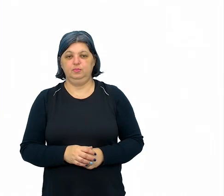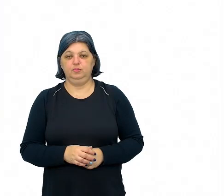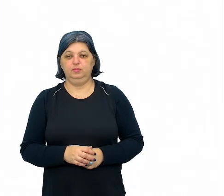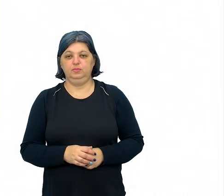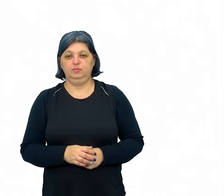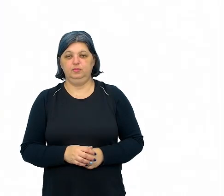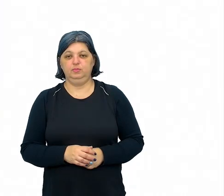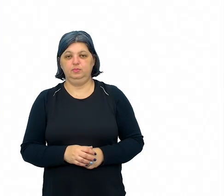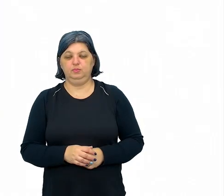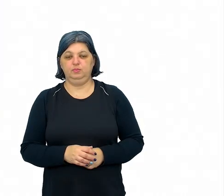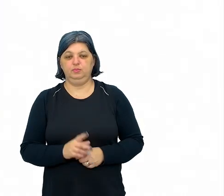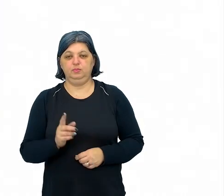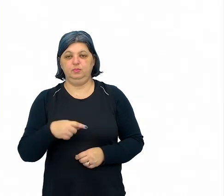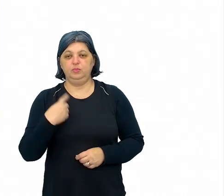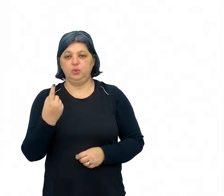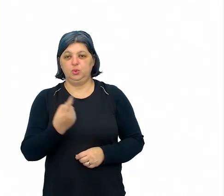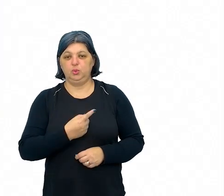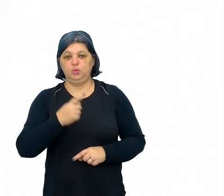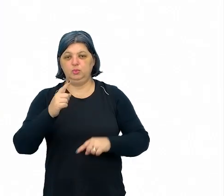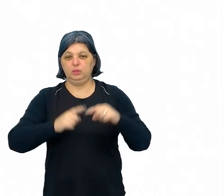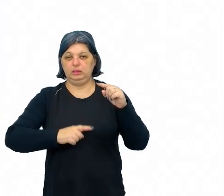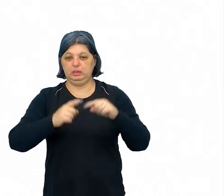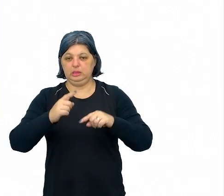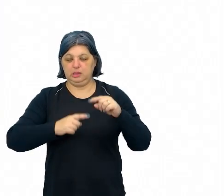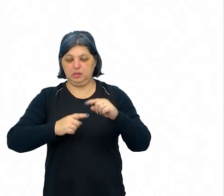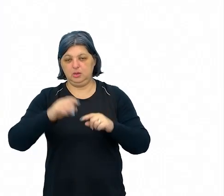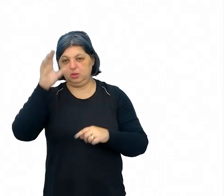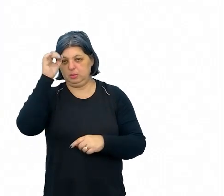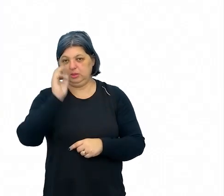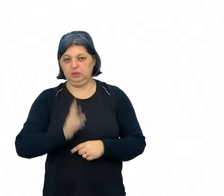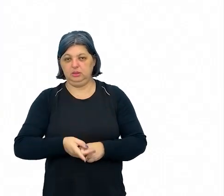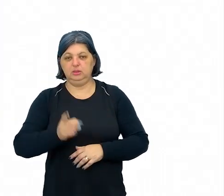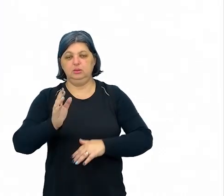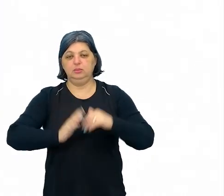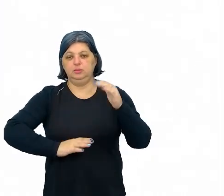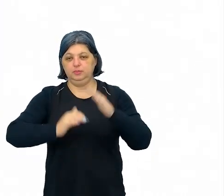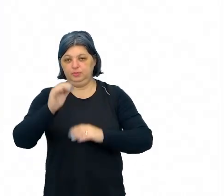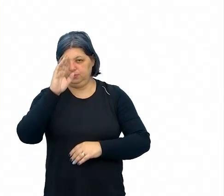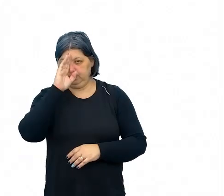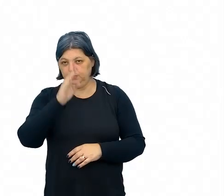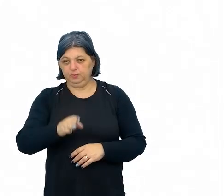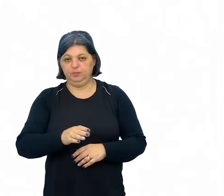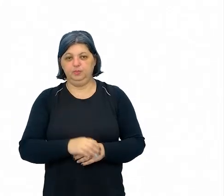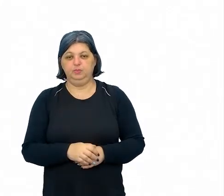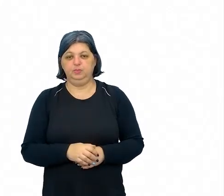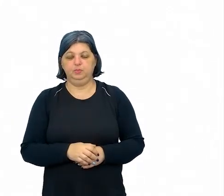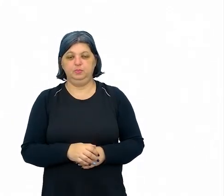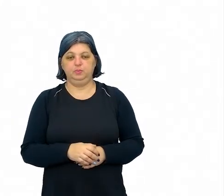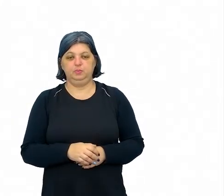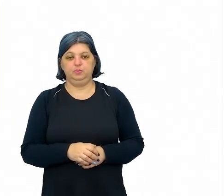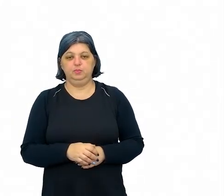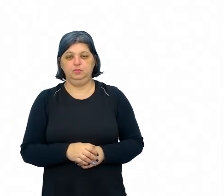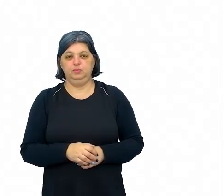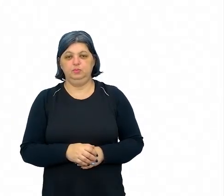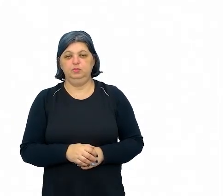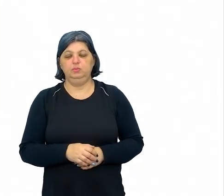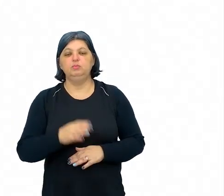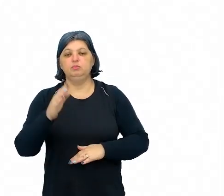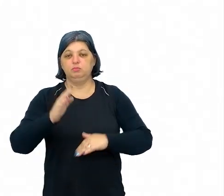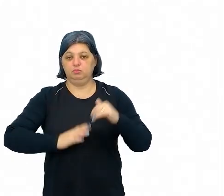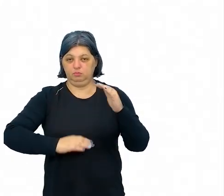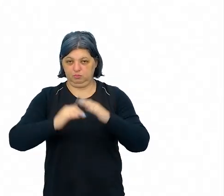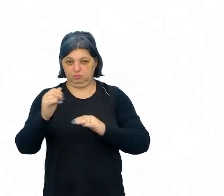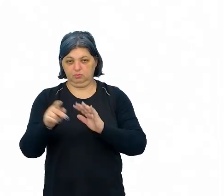né, o material do Aprender Sempre, ele traz as habilidades essenciais. Essas habilidades essenciais, elas são as